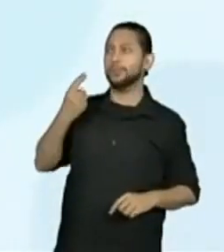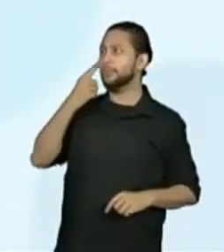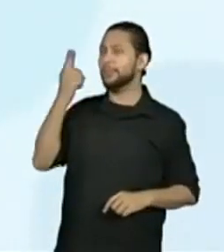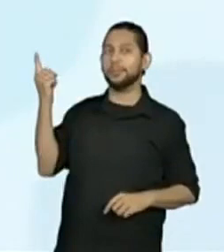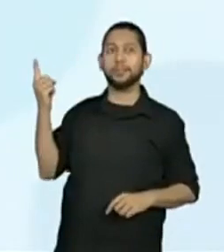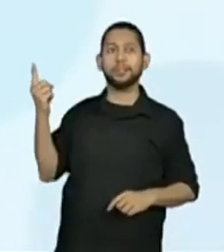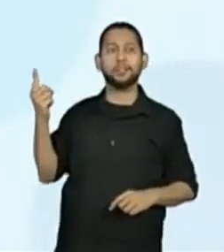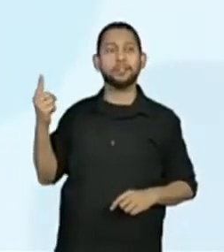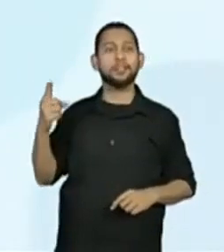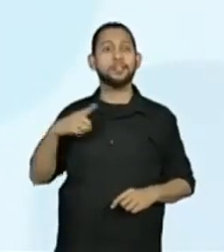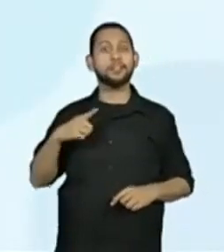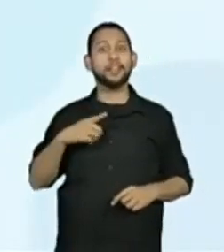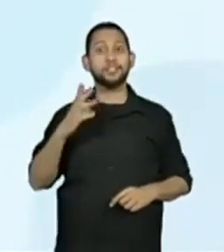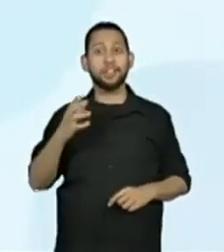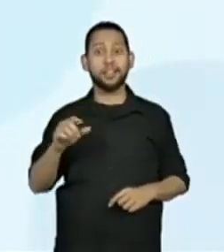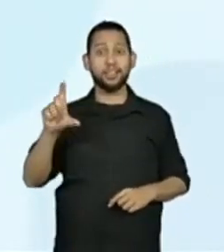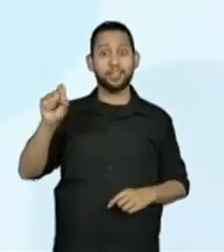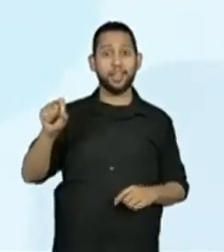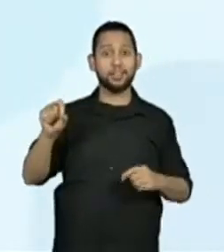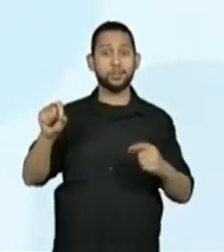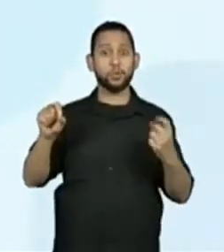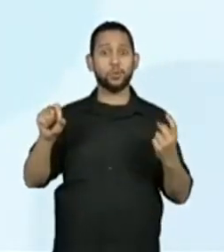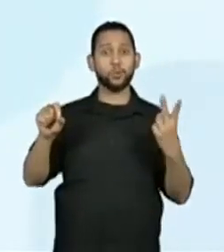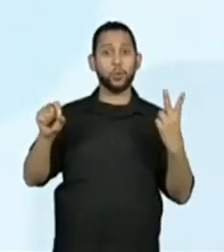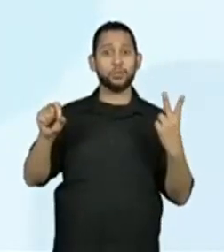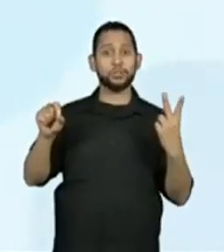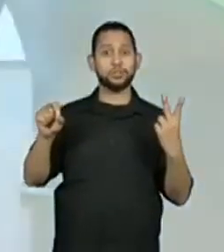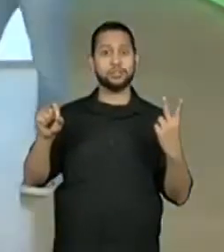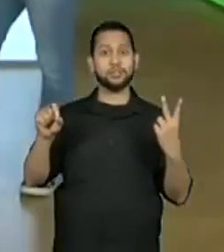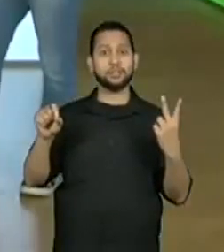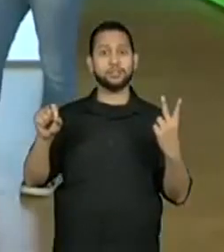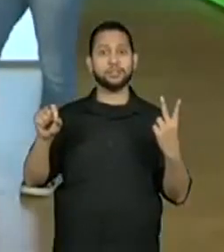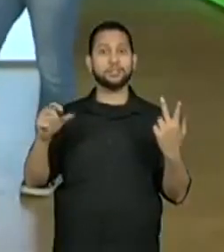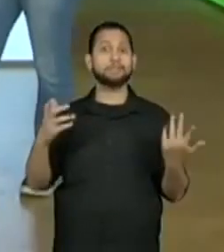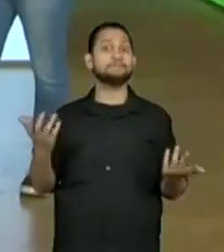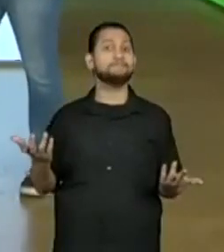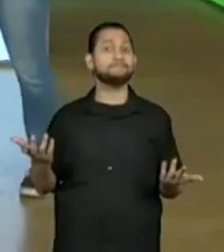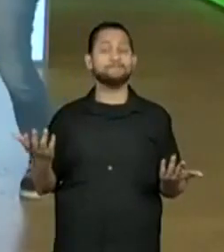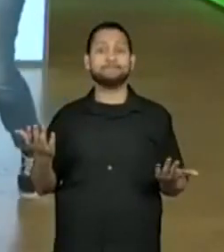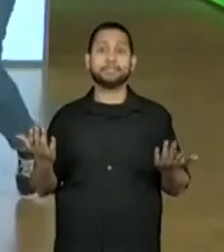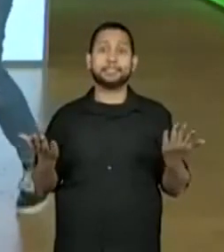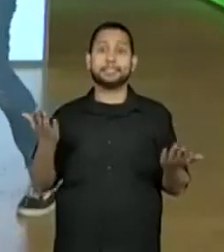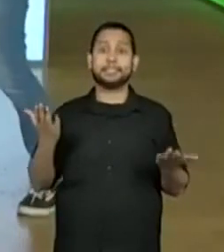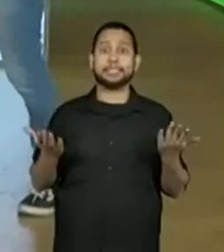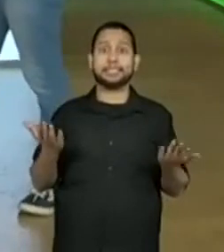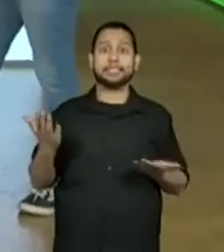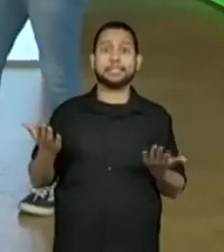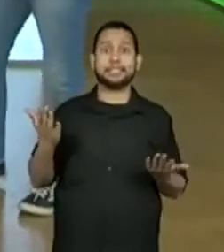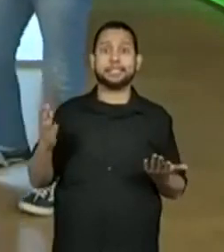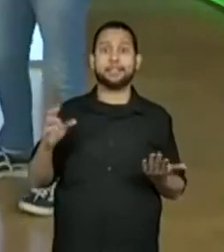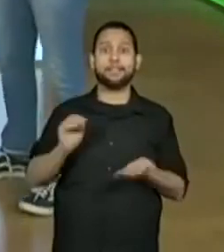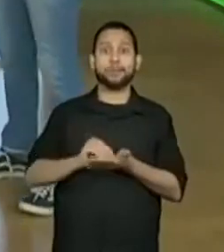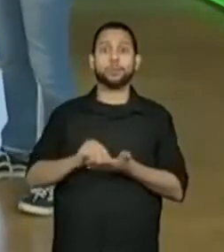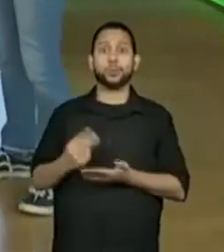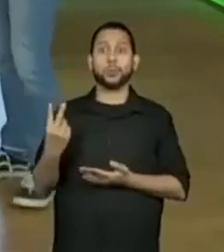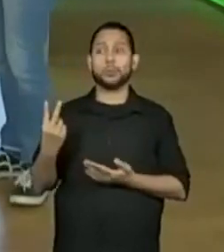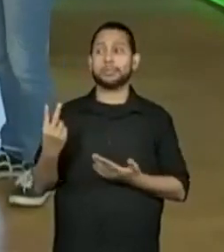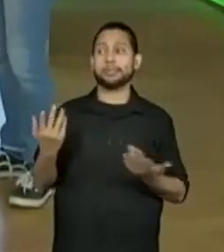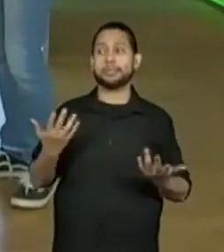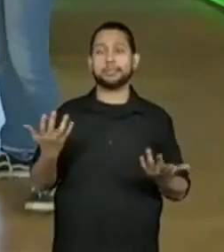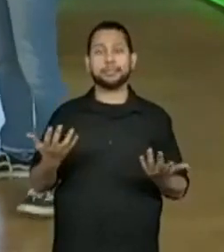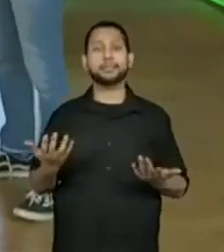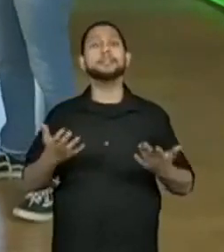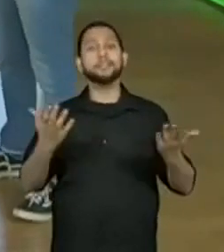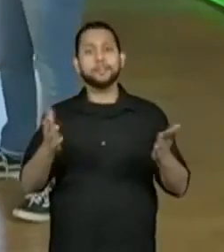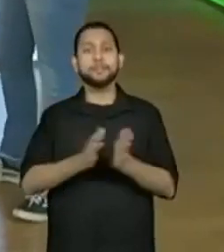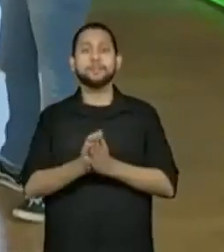são 2 pontos de diferença já? Ah, não. Beleza. Eu não sei. Não tudo estou bem. Vendo a pontuação. Vamos lá, então, com muita alegria